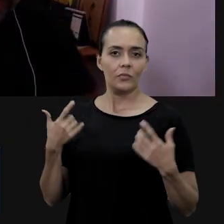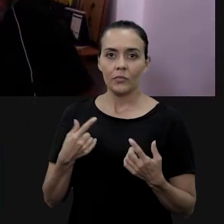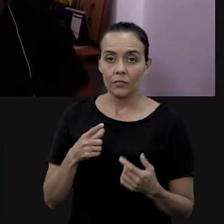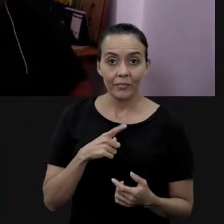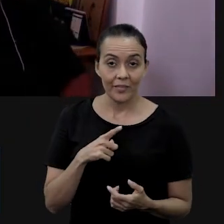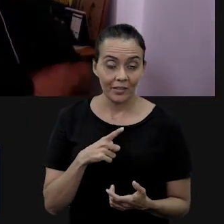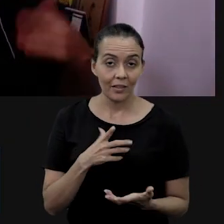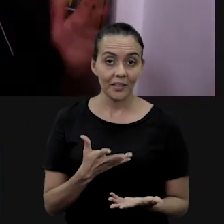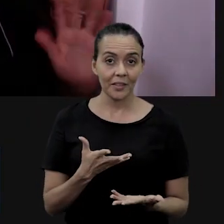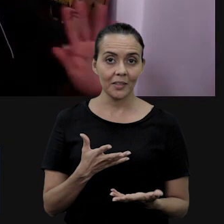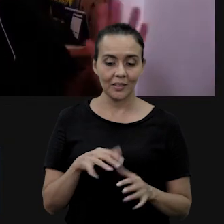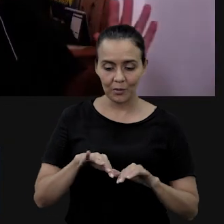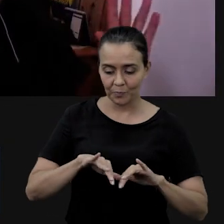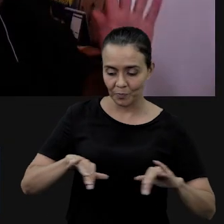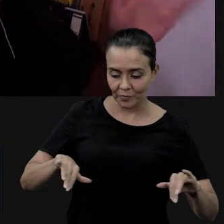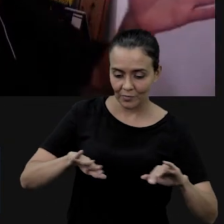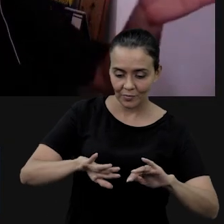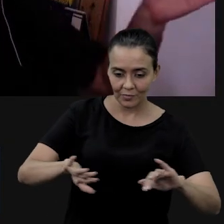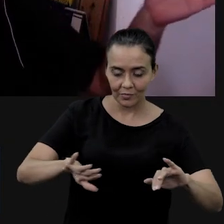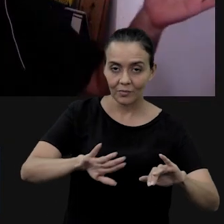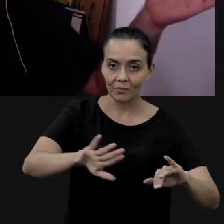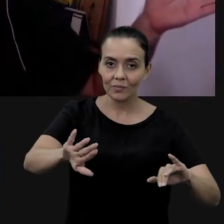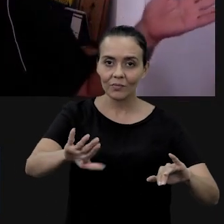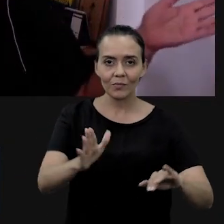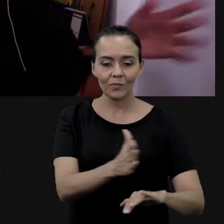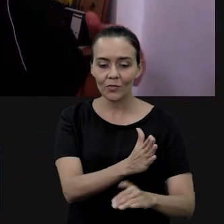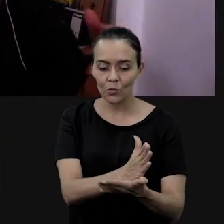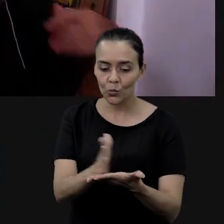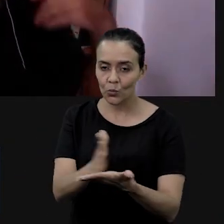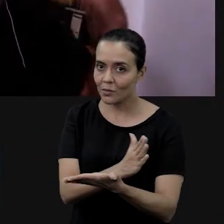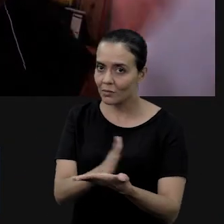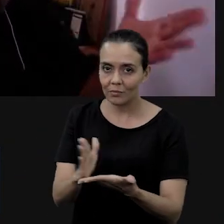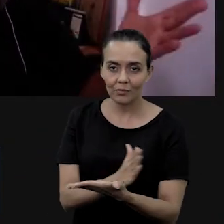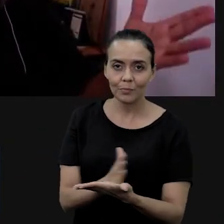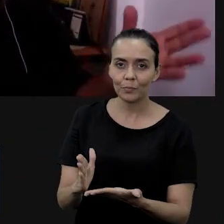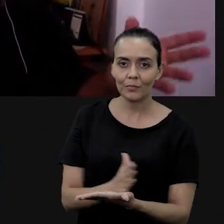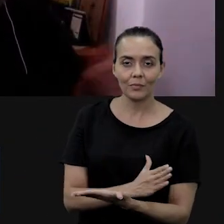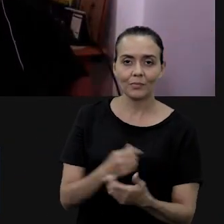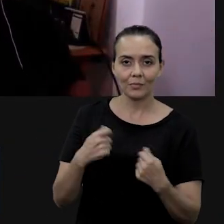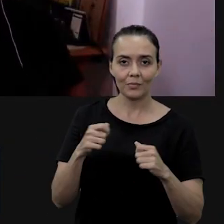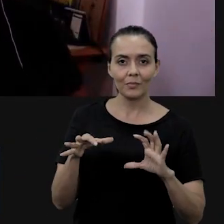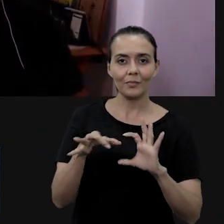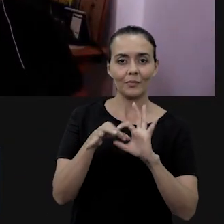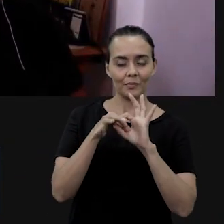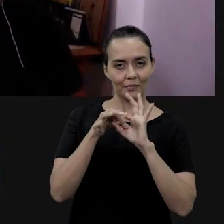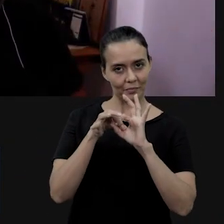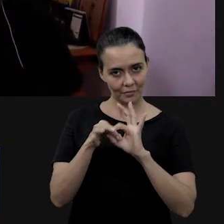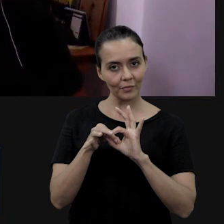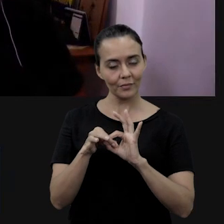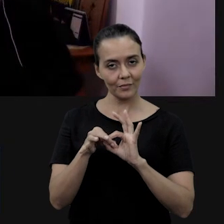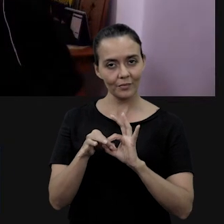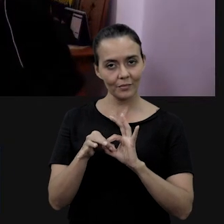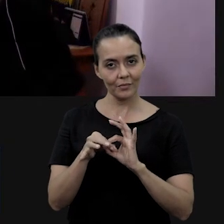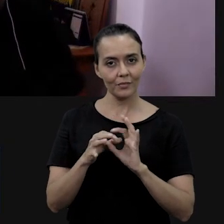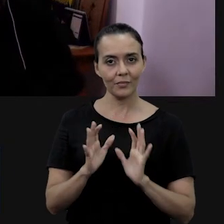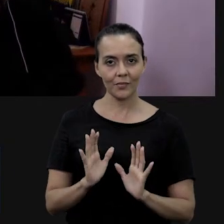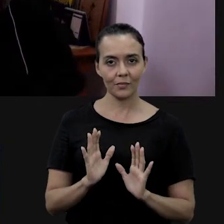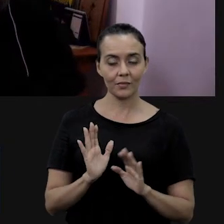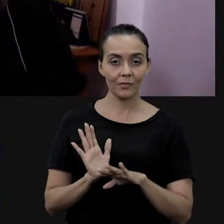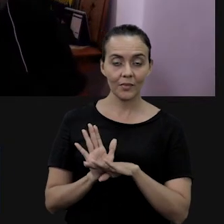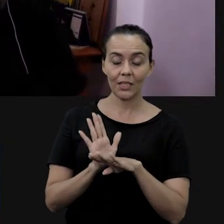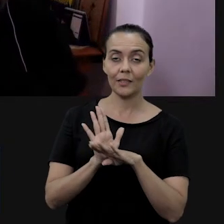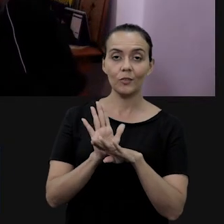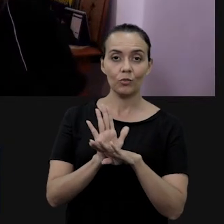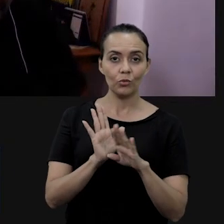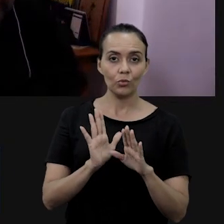ego e tudo, eu falo disso sem problema nenhum, porque não é uma crítica, né? É uma questão técnica mesmo, que a gente pode